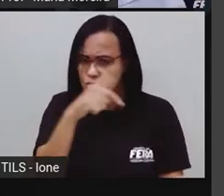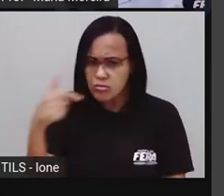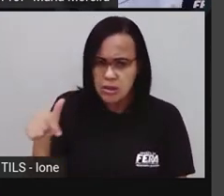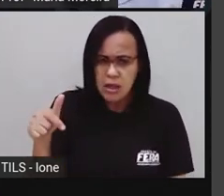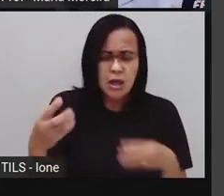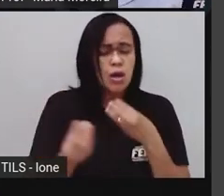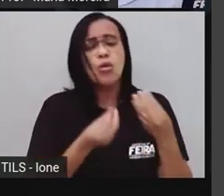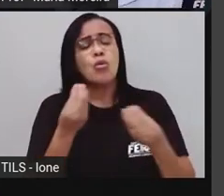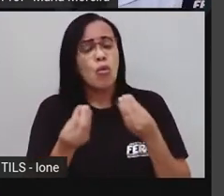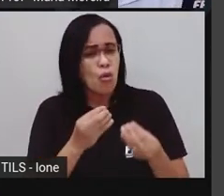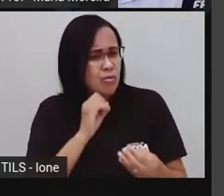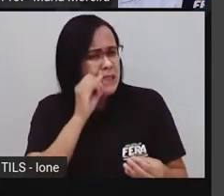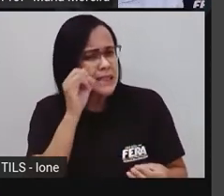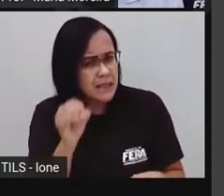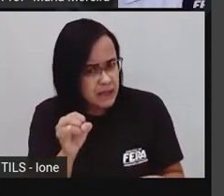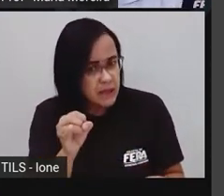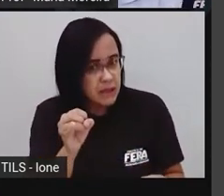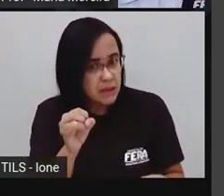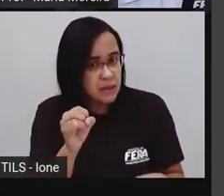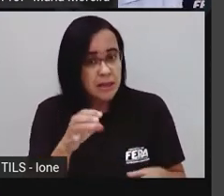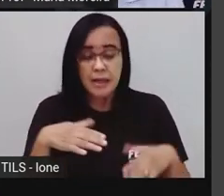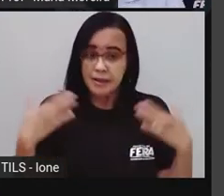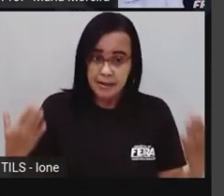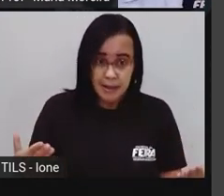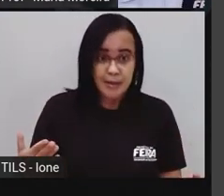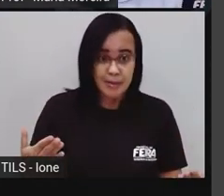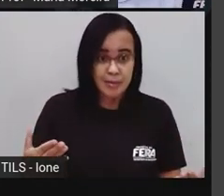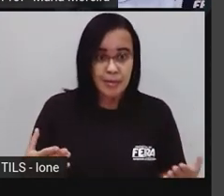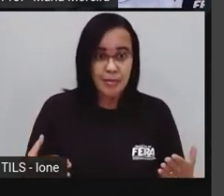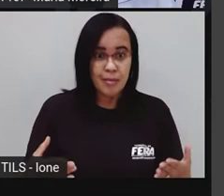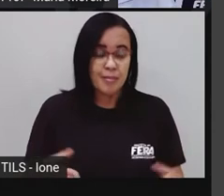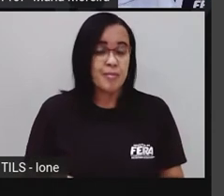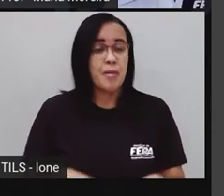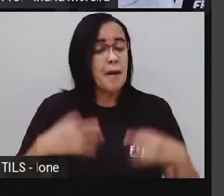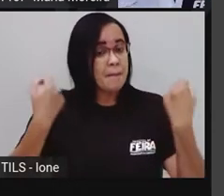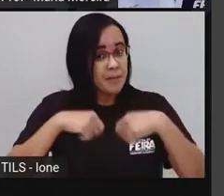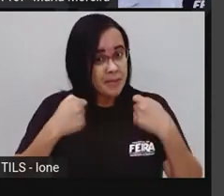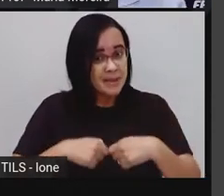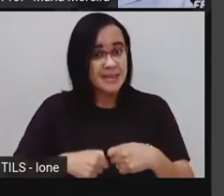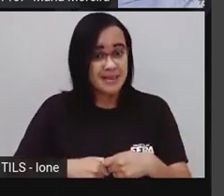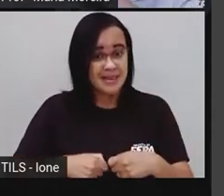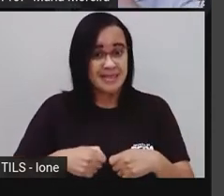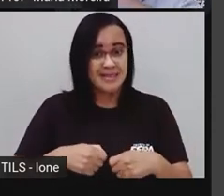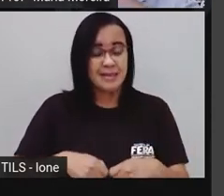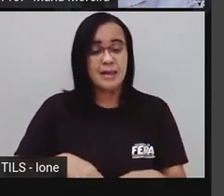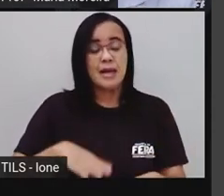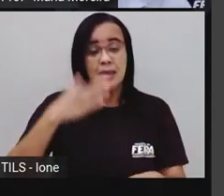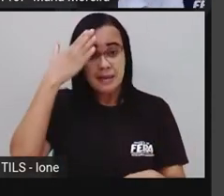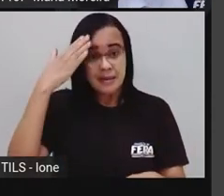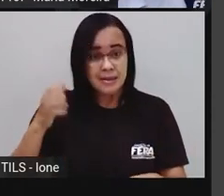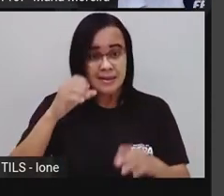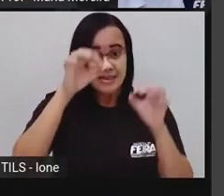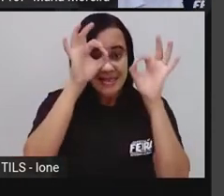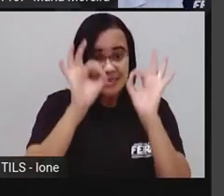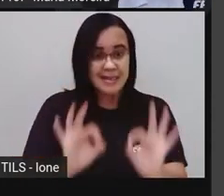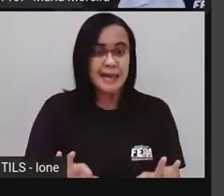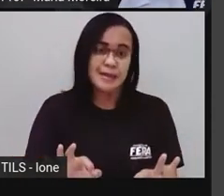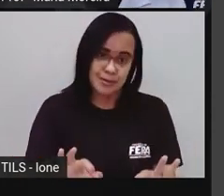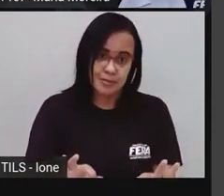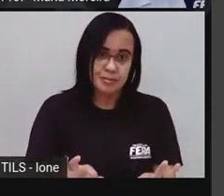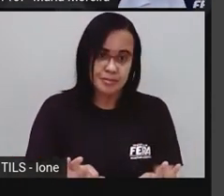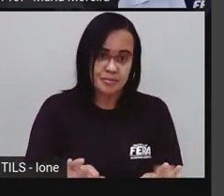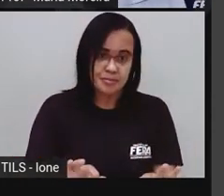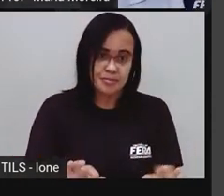se for desse valor não é isso eu falei olha ele consegui a vista ele pode gastar aqui no máximo